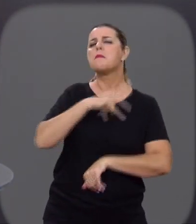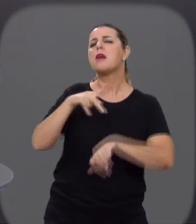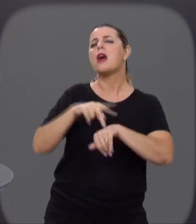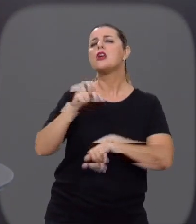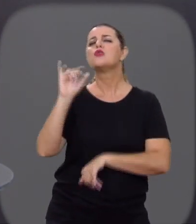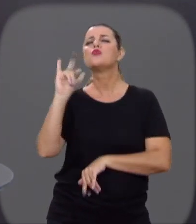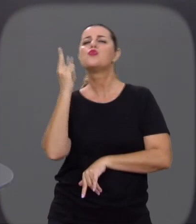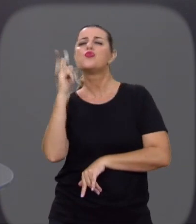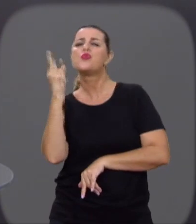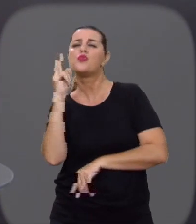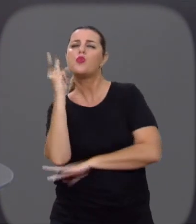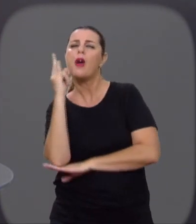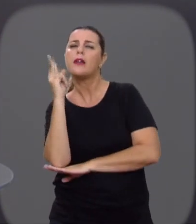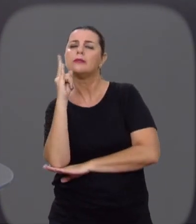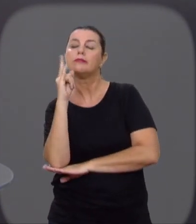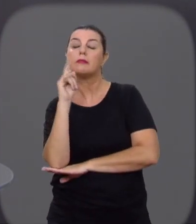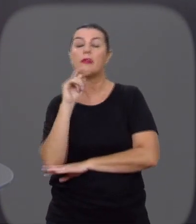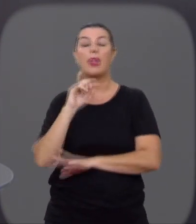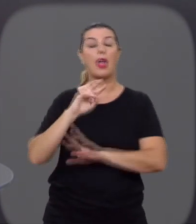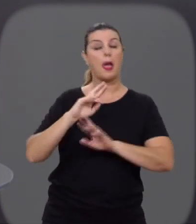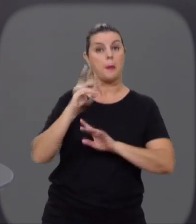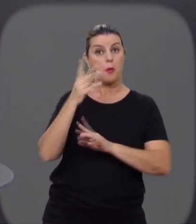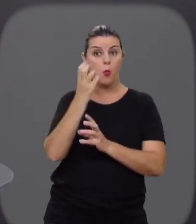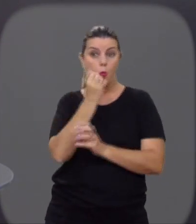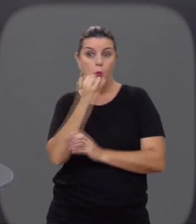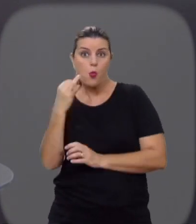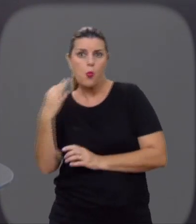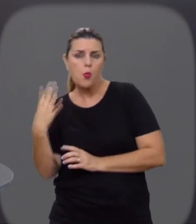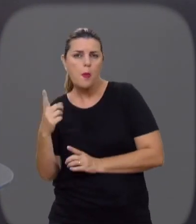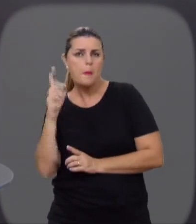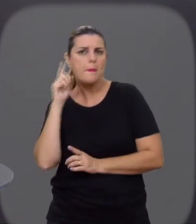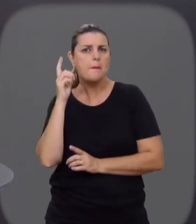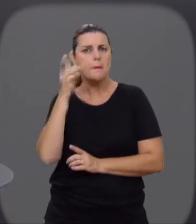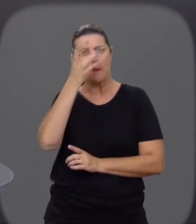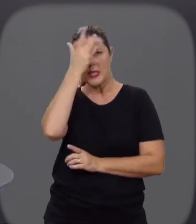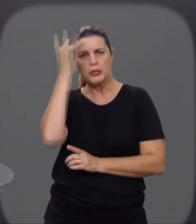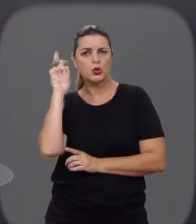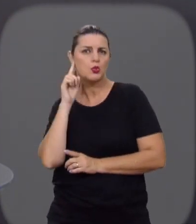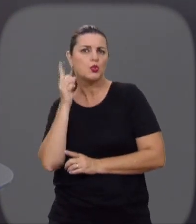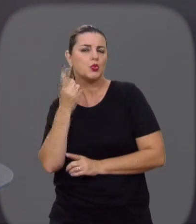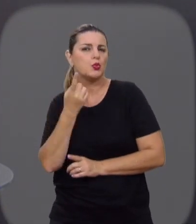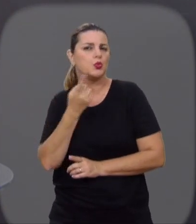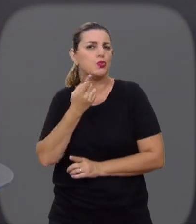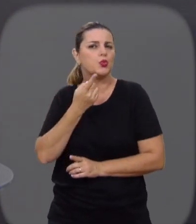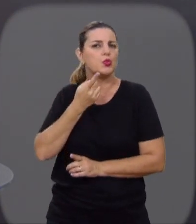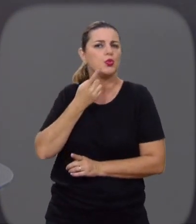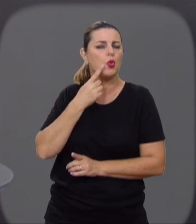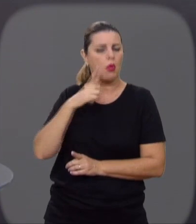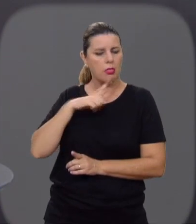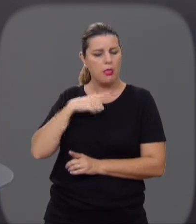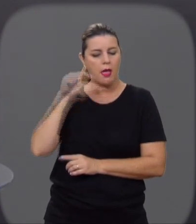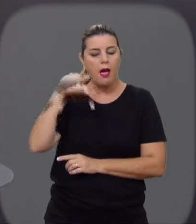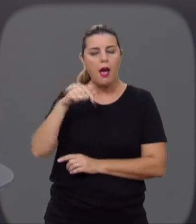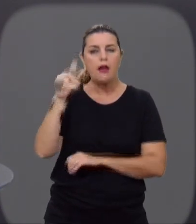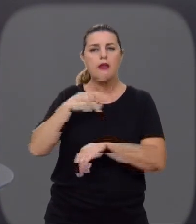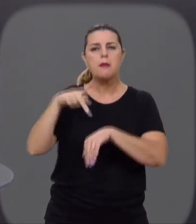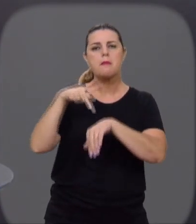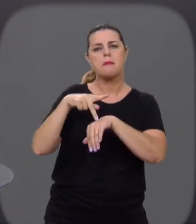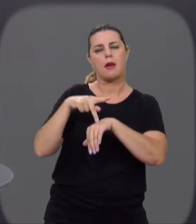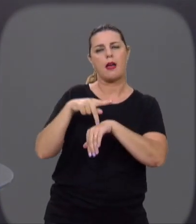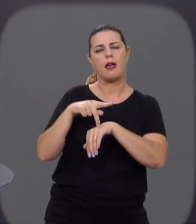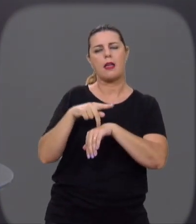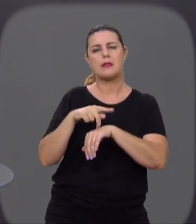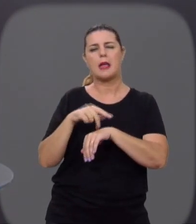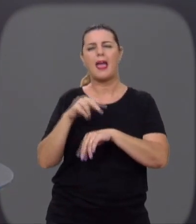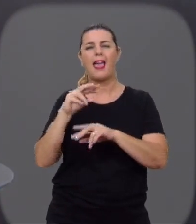país Uruguai. Essa quantidade de pessoas surdas ou deficientes auditivas que temos aqui no país equivale